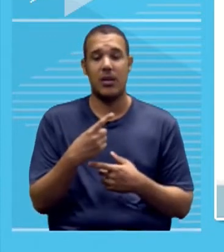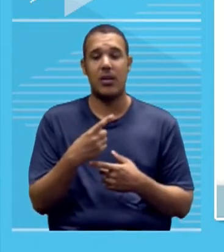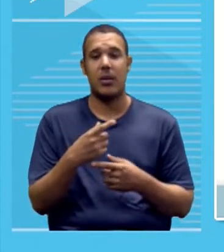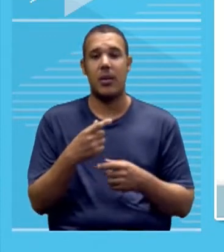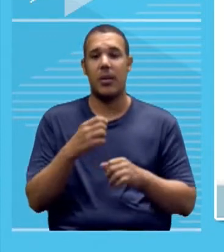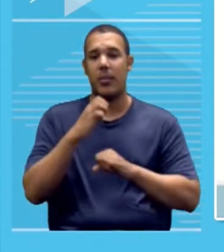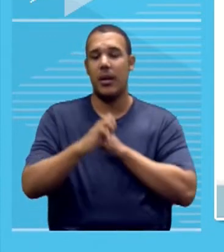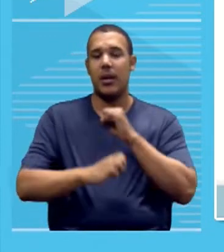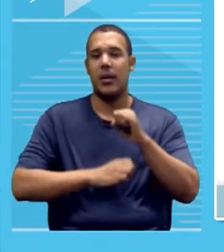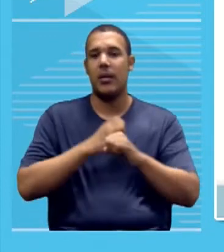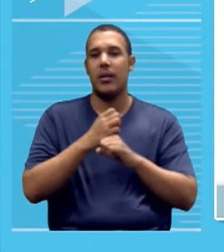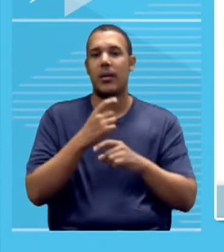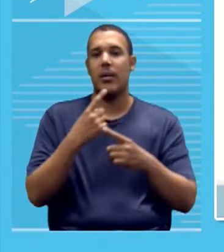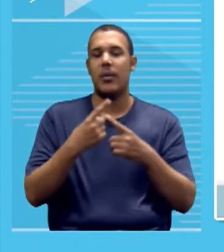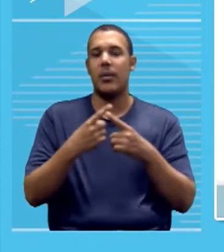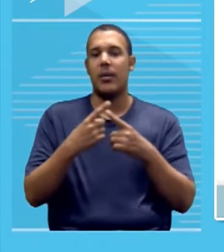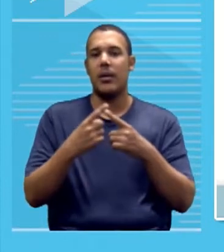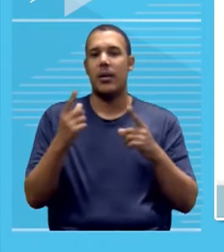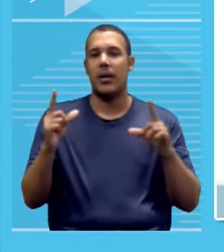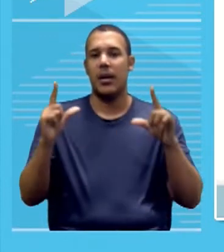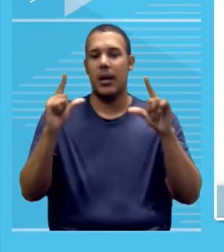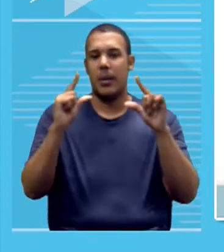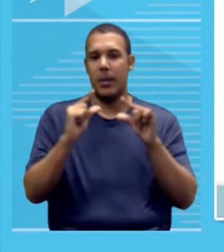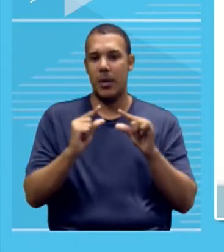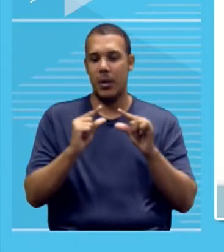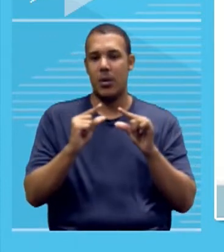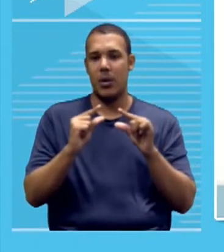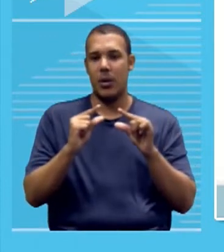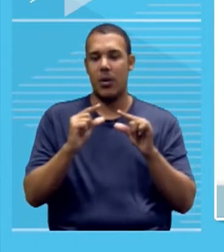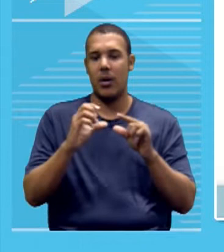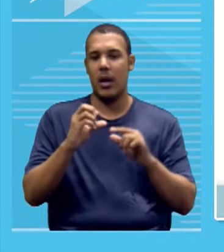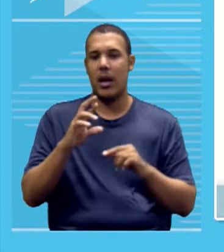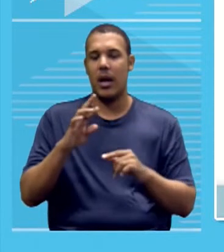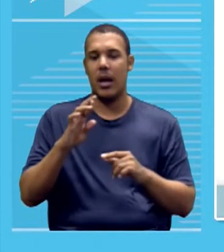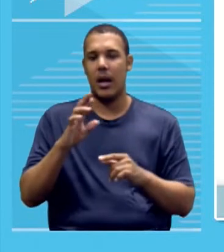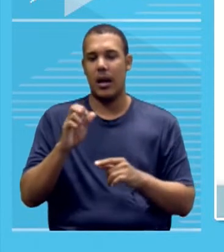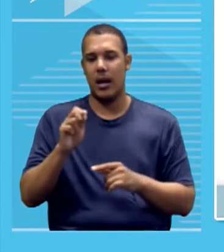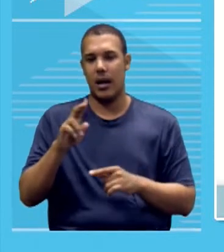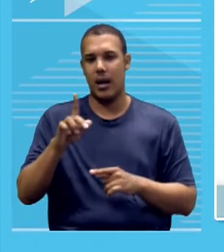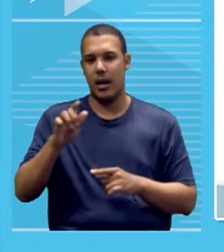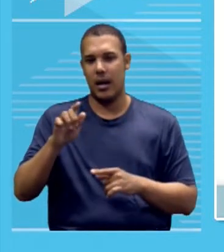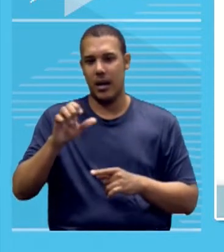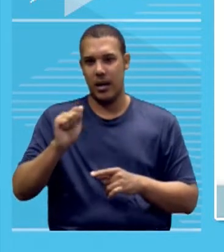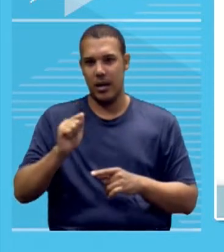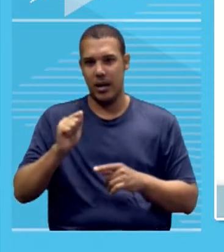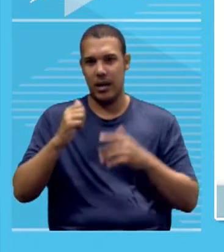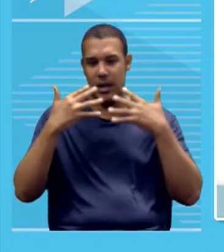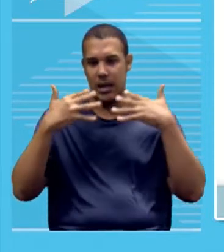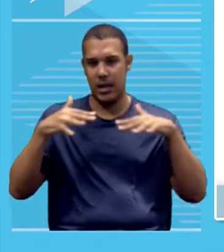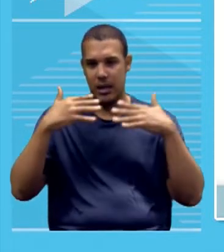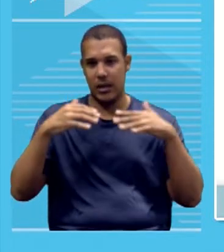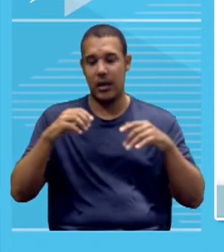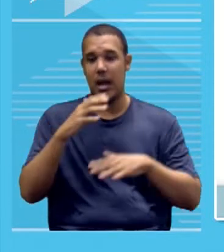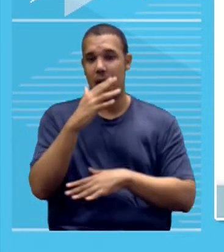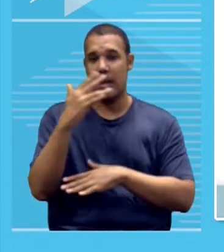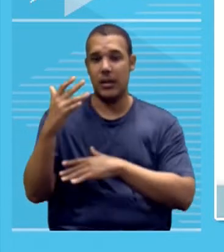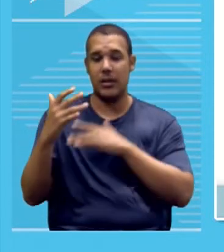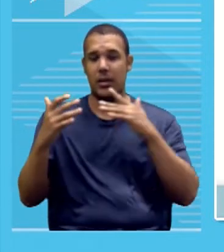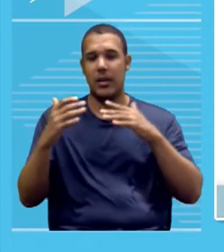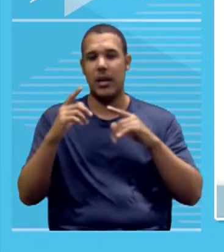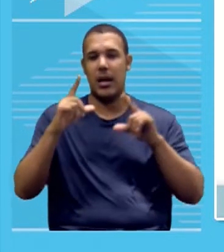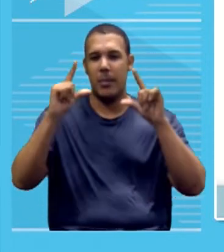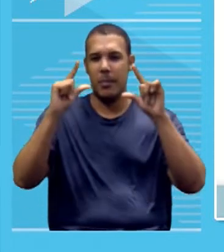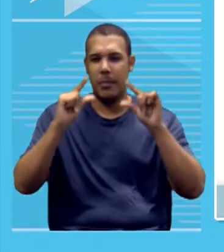por quê? Porque ela é a menor carga natural. Ou seja, na natureza, a menor quantidade